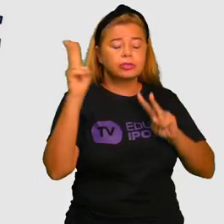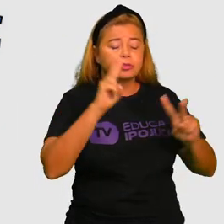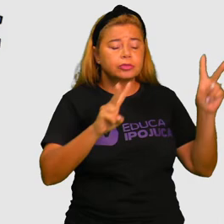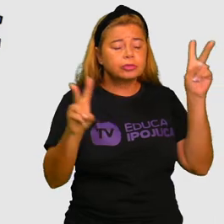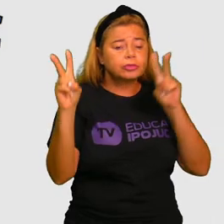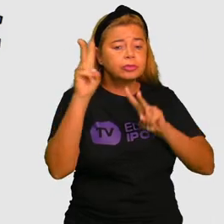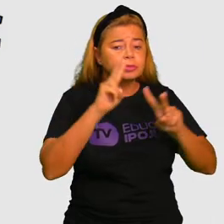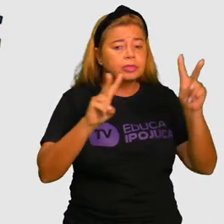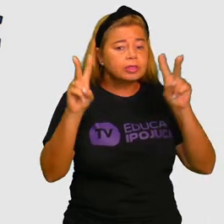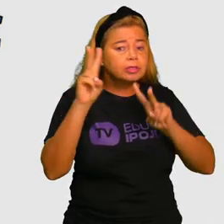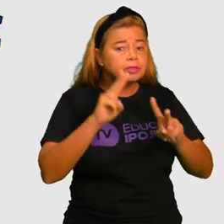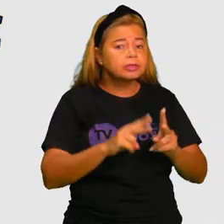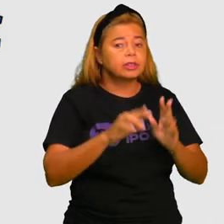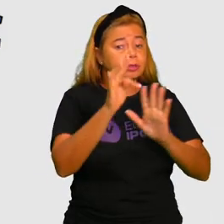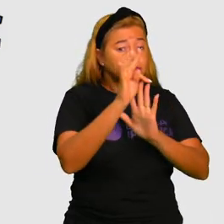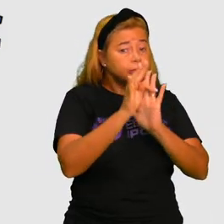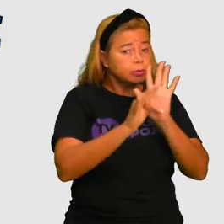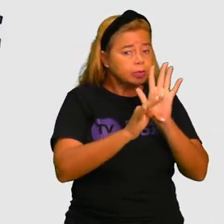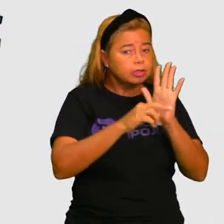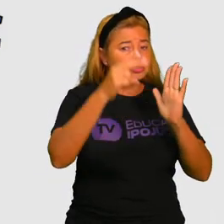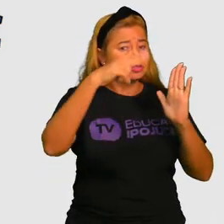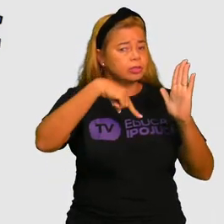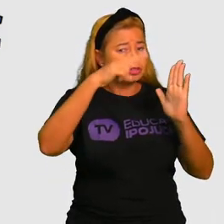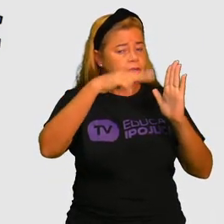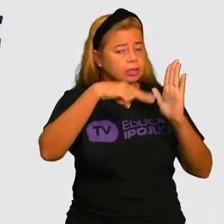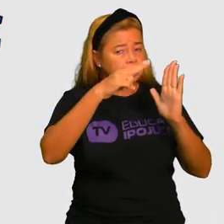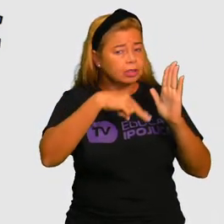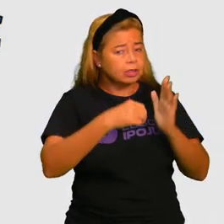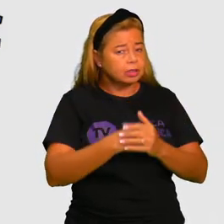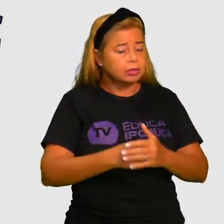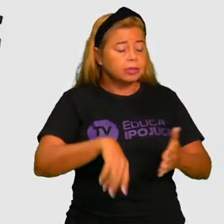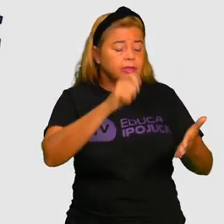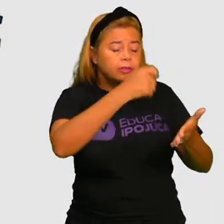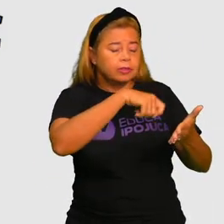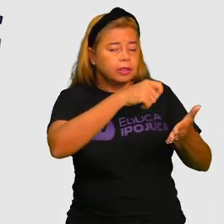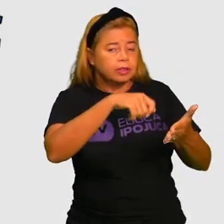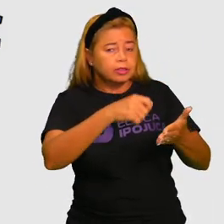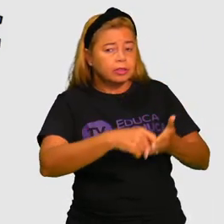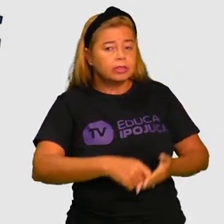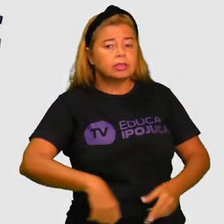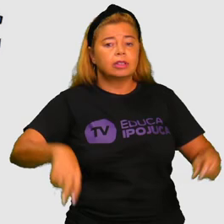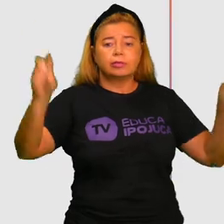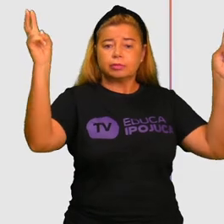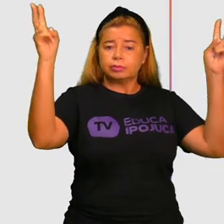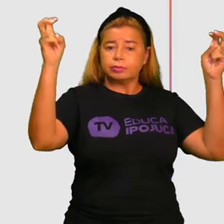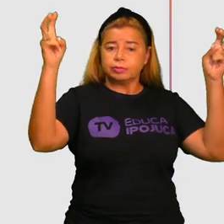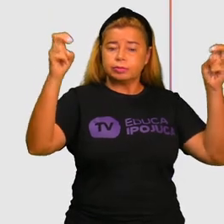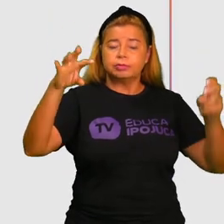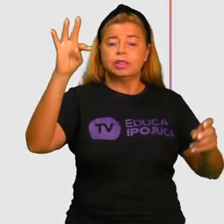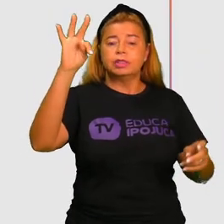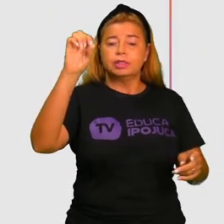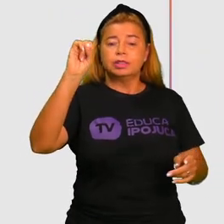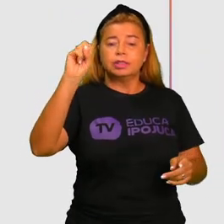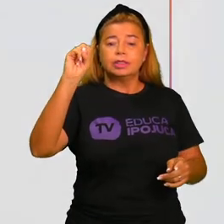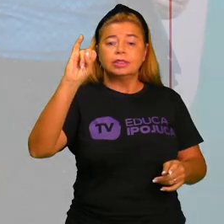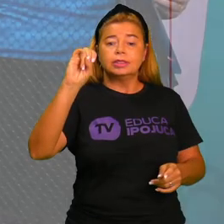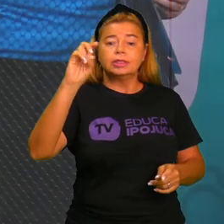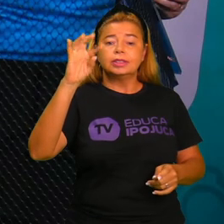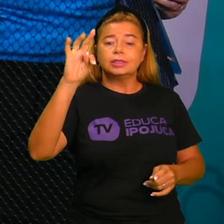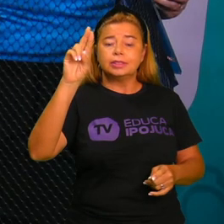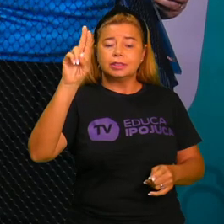leu e Anote no caderno qual é o título O tema EA serve é